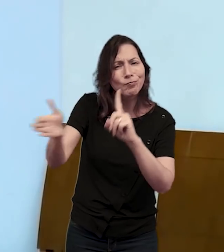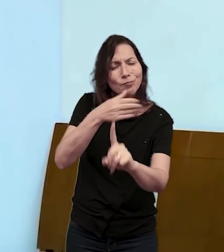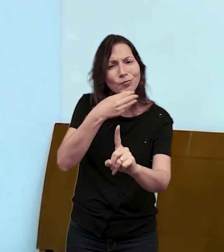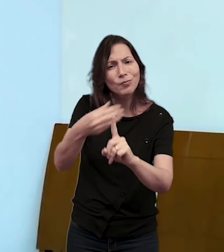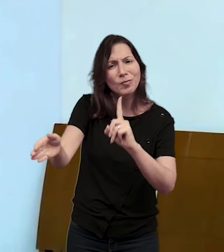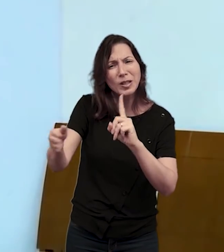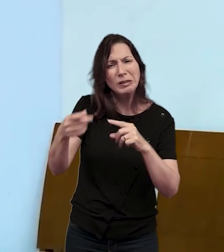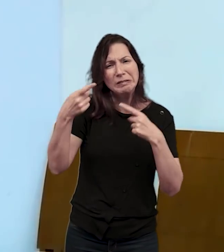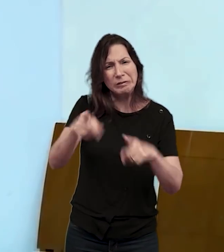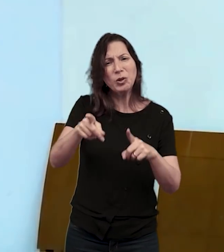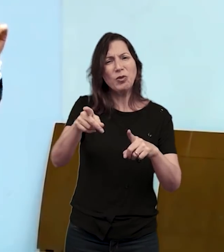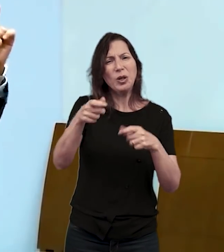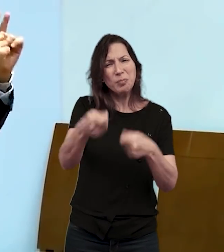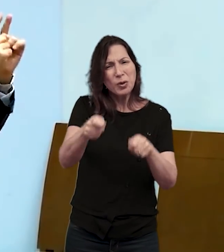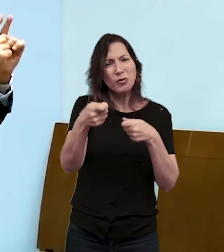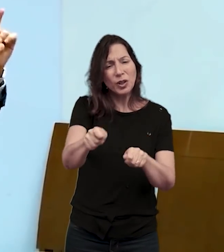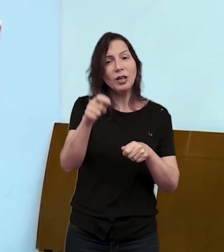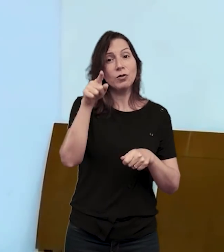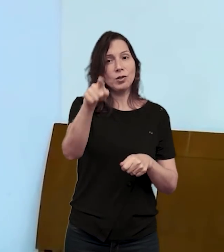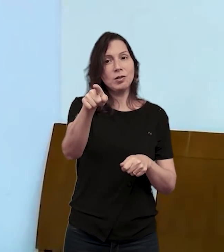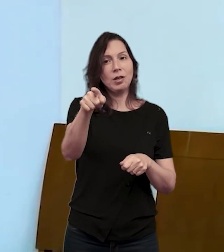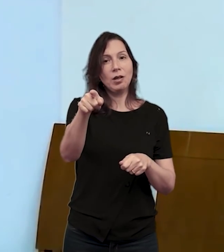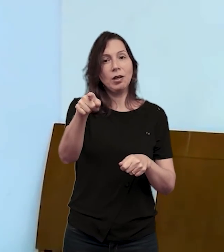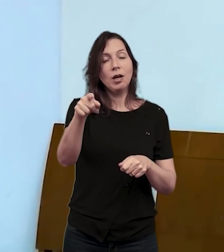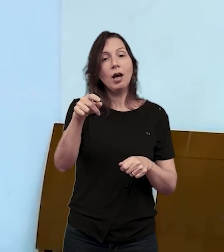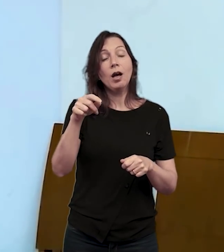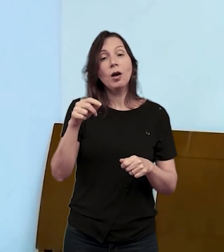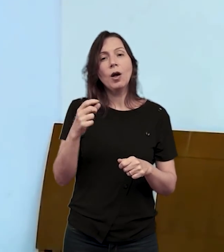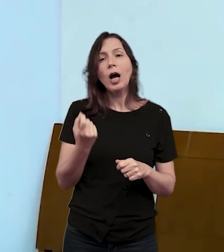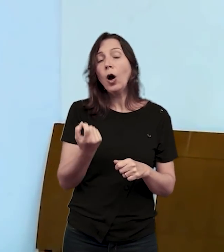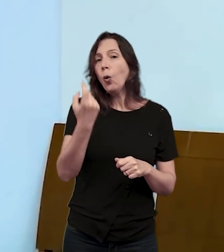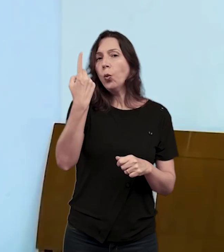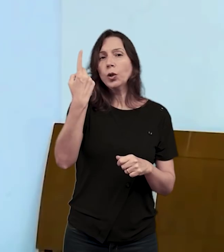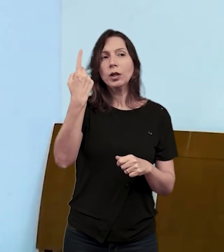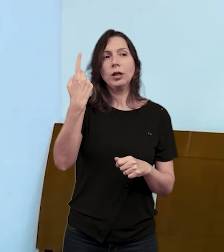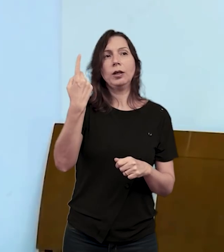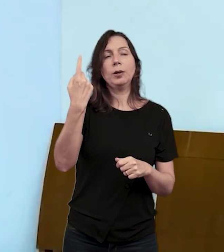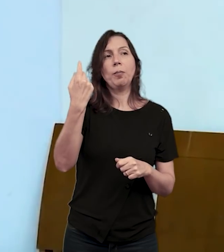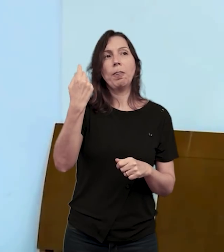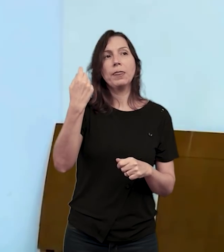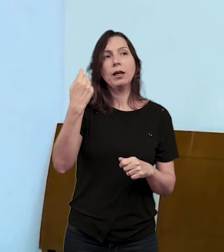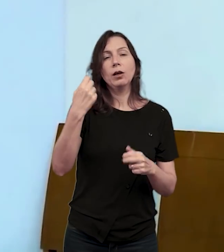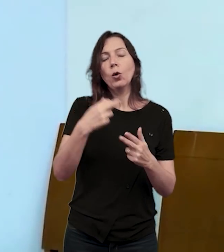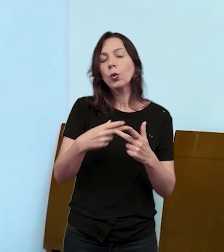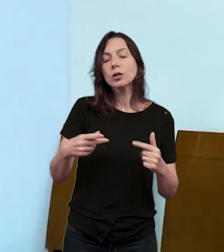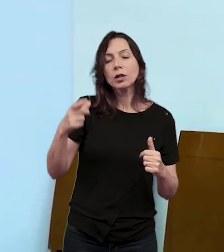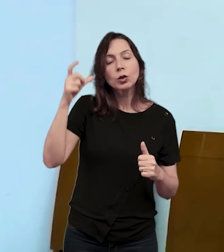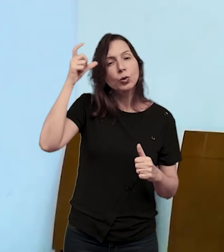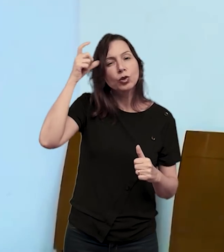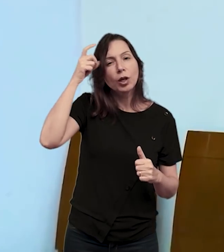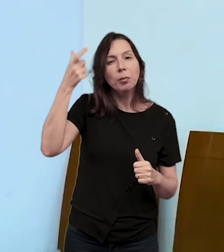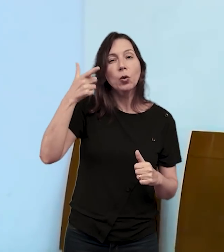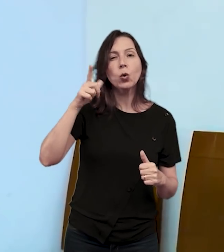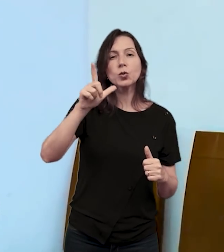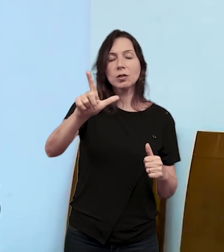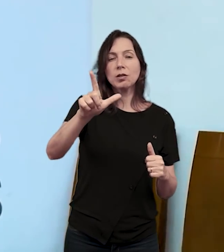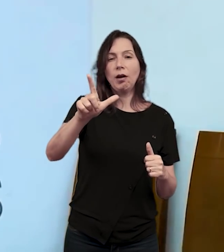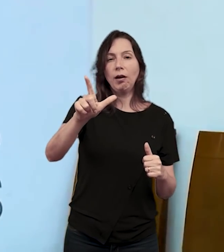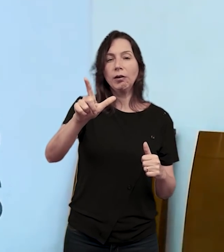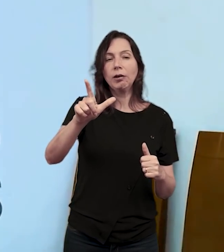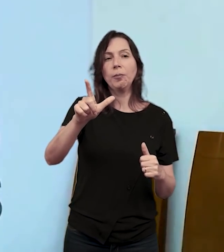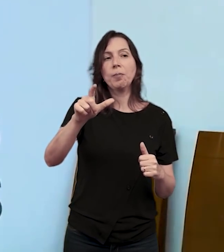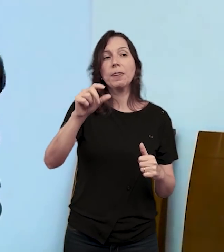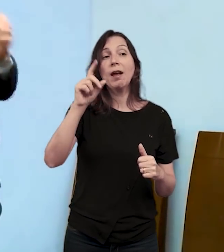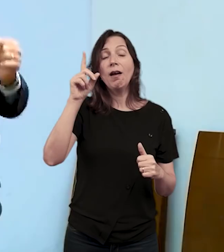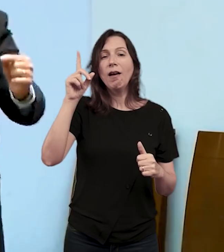ele só pode fazer uma coisa dentro do projeto de Deus, é que ele